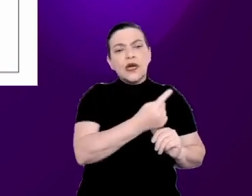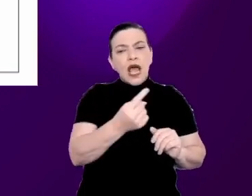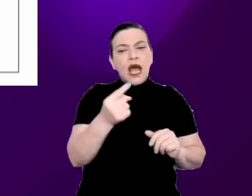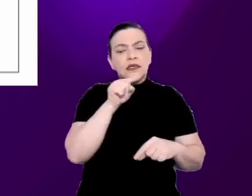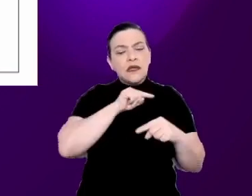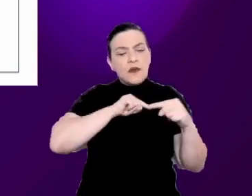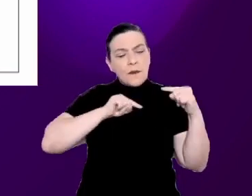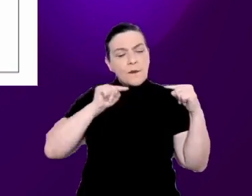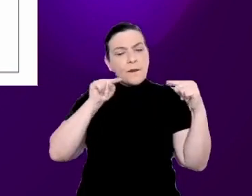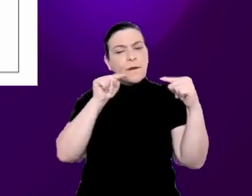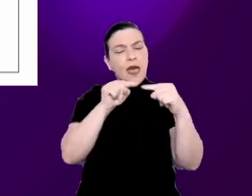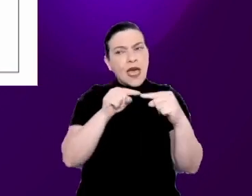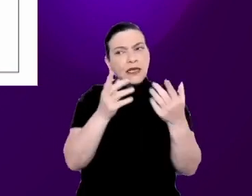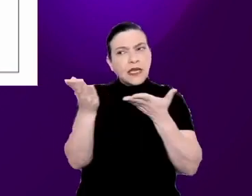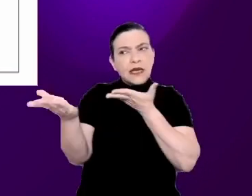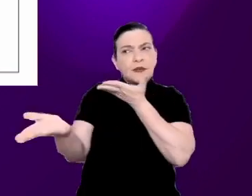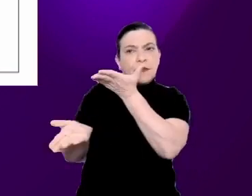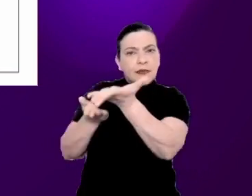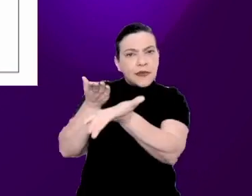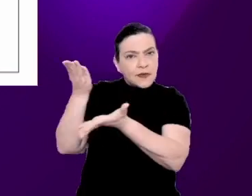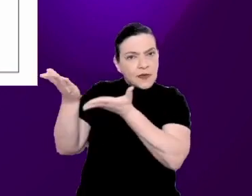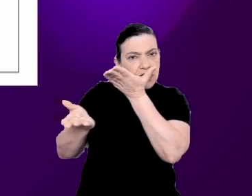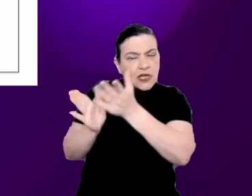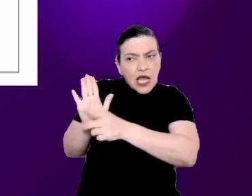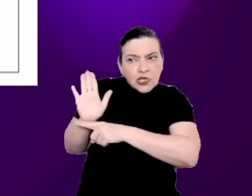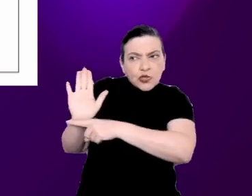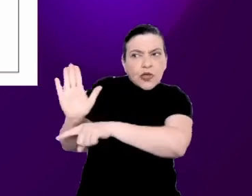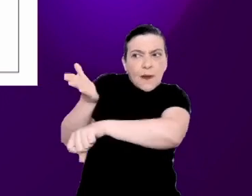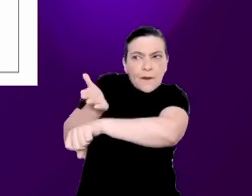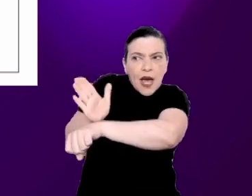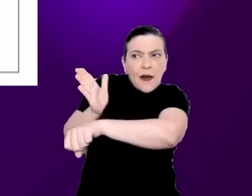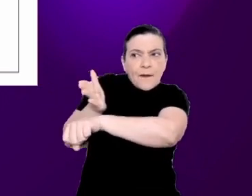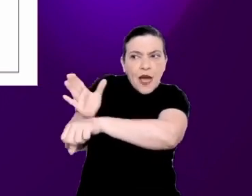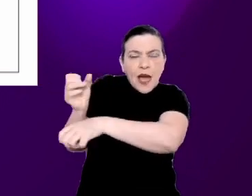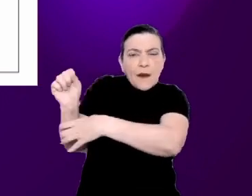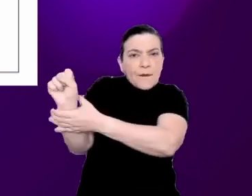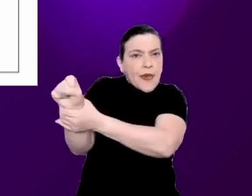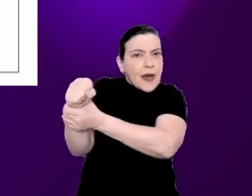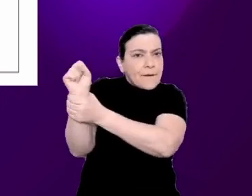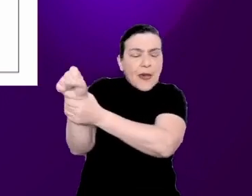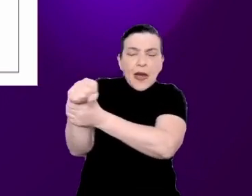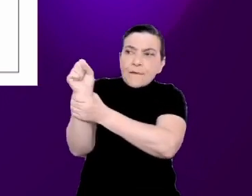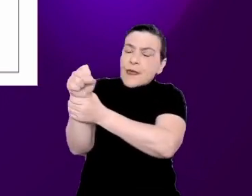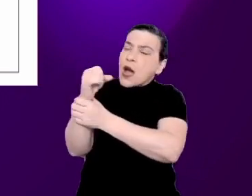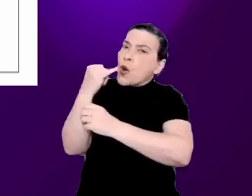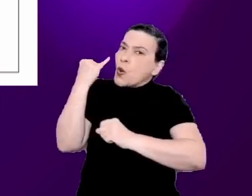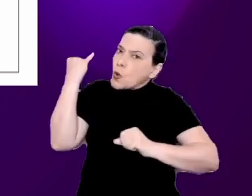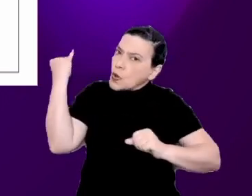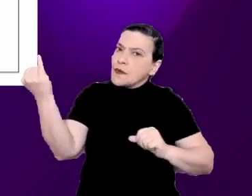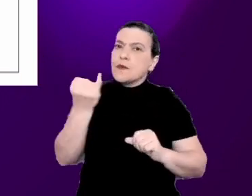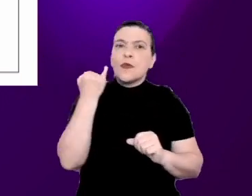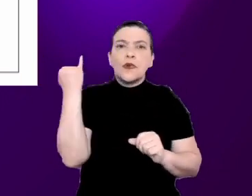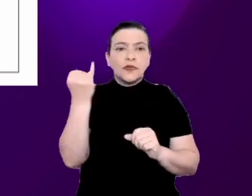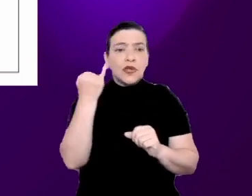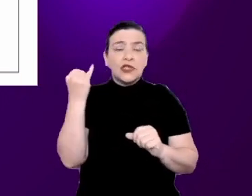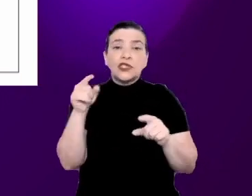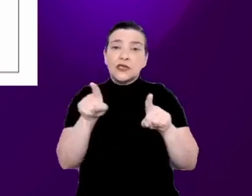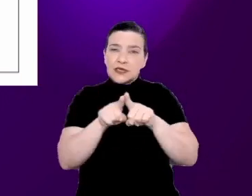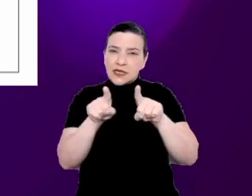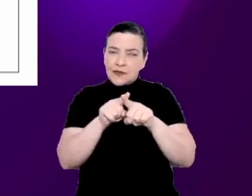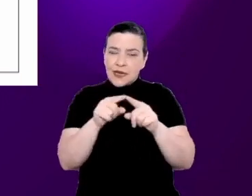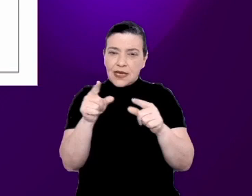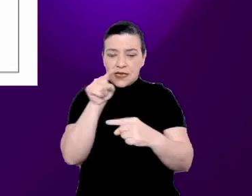definiram como a meta da reabilitação, como algo de máxima importância. E no momento da conciliação das metas com o